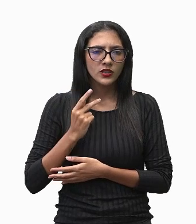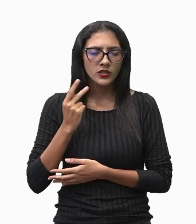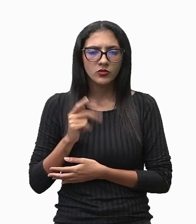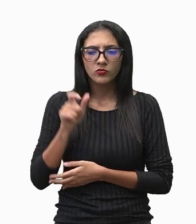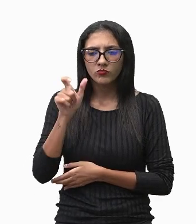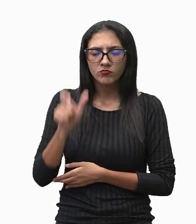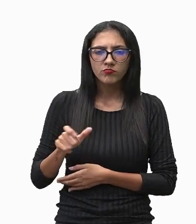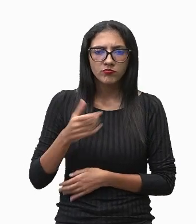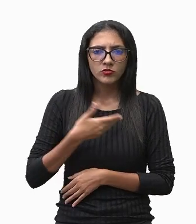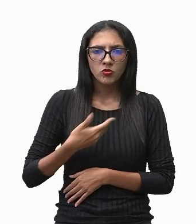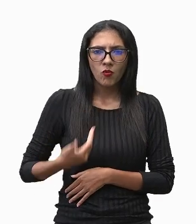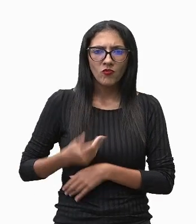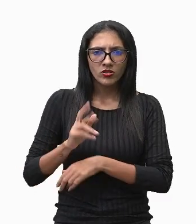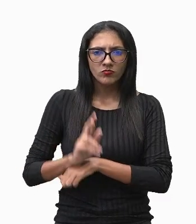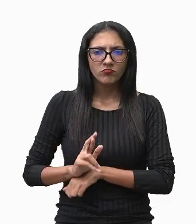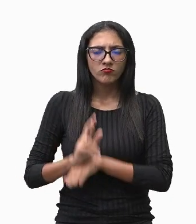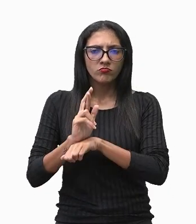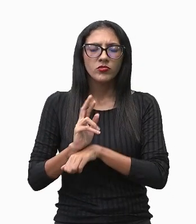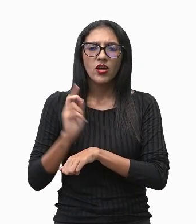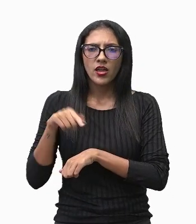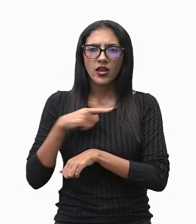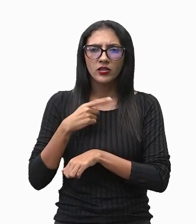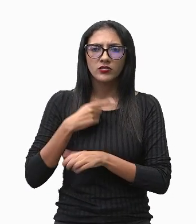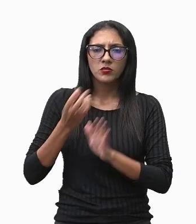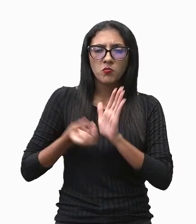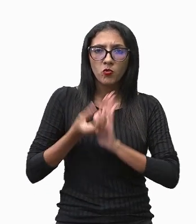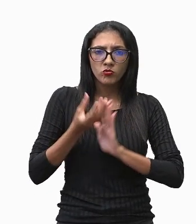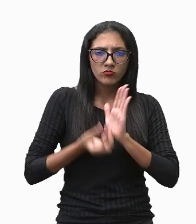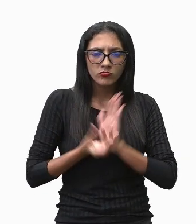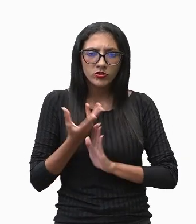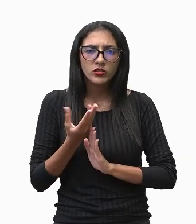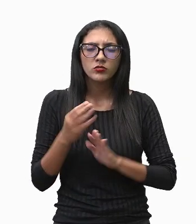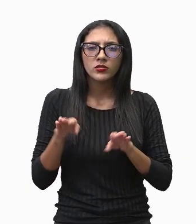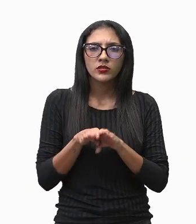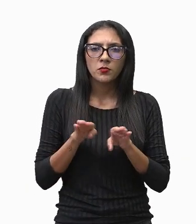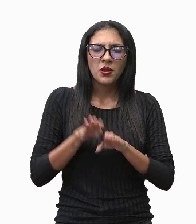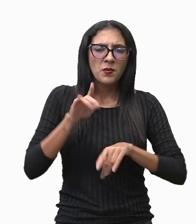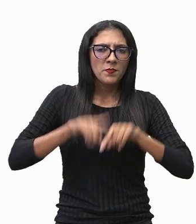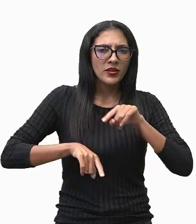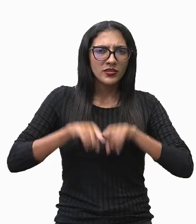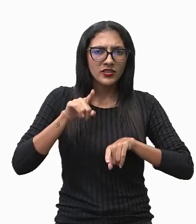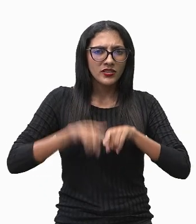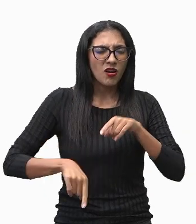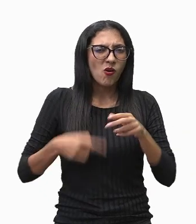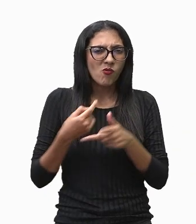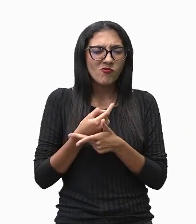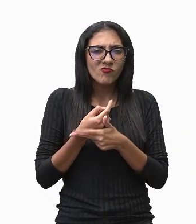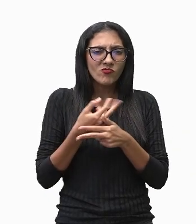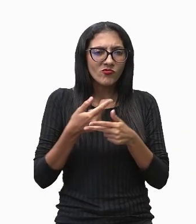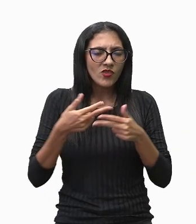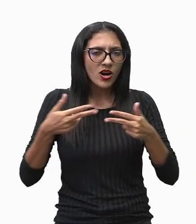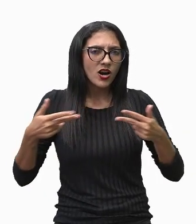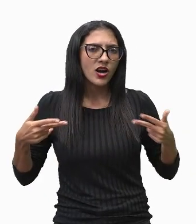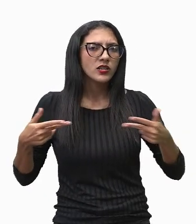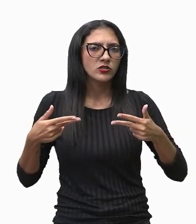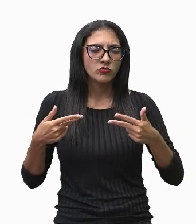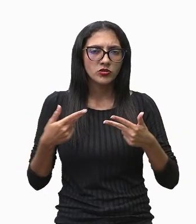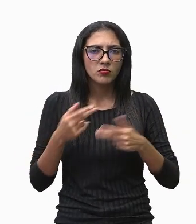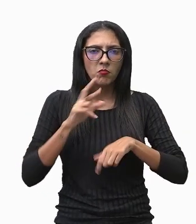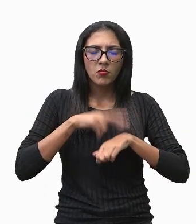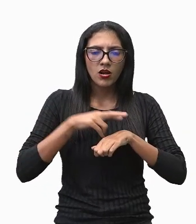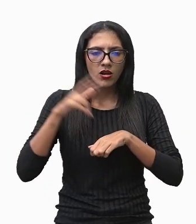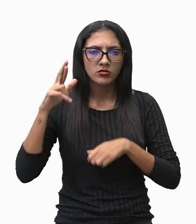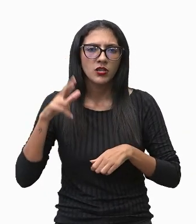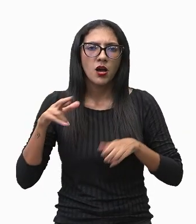que Saddam Hussein ele estava produzindo e estocando armas químicas e biológicas de destruição em massa